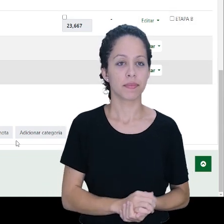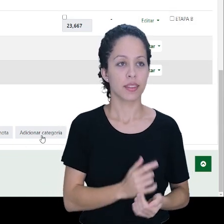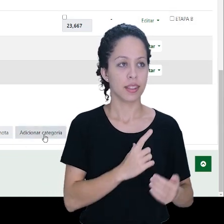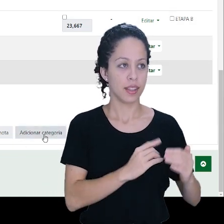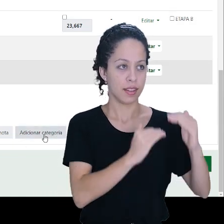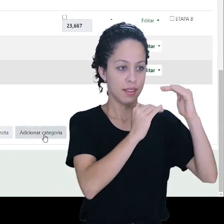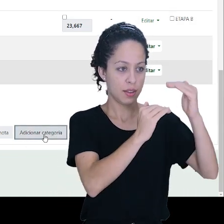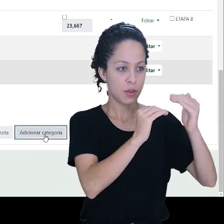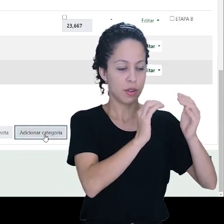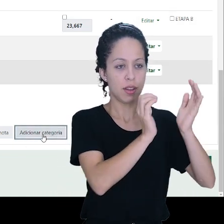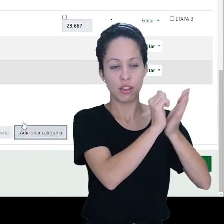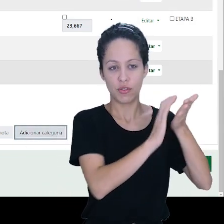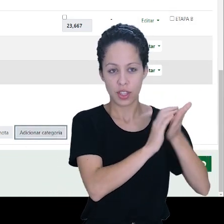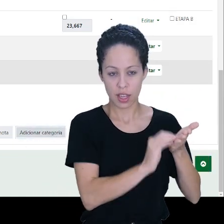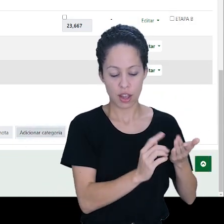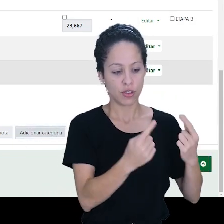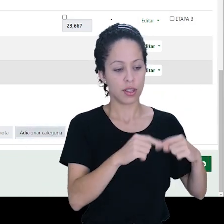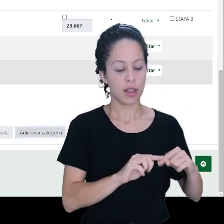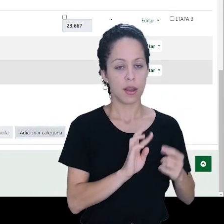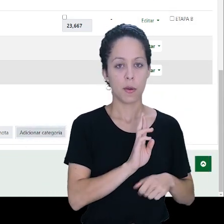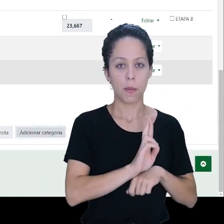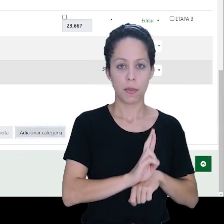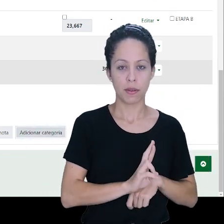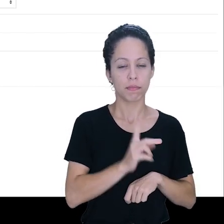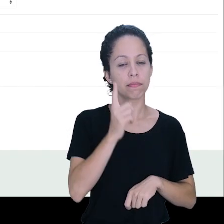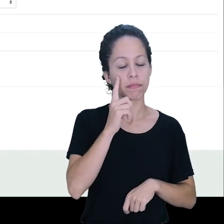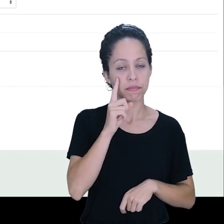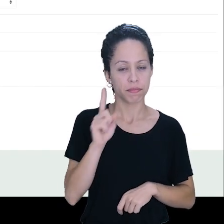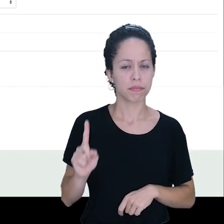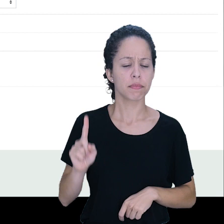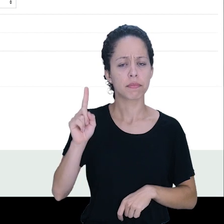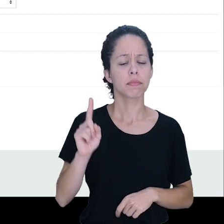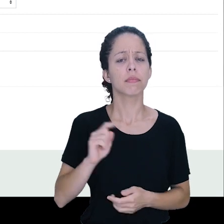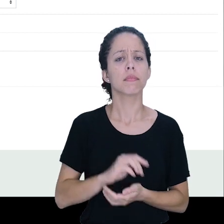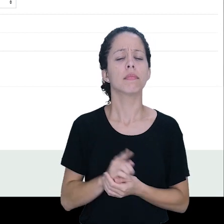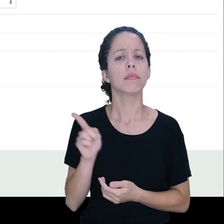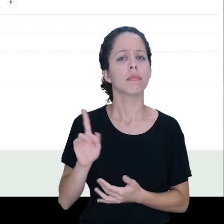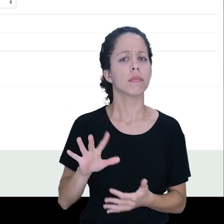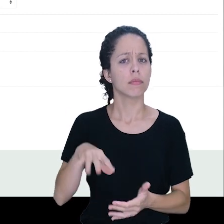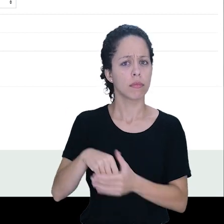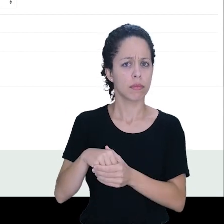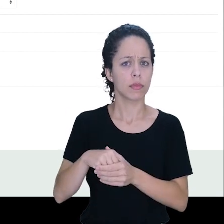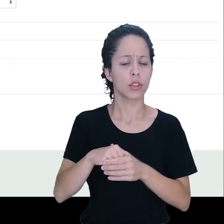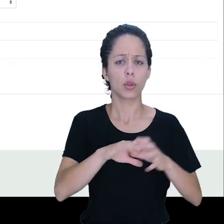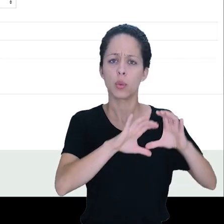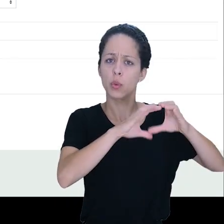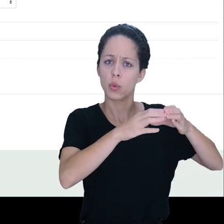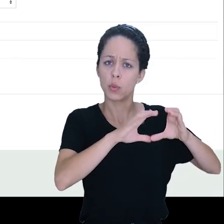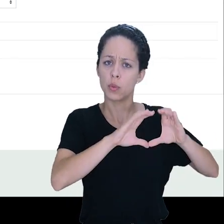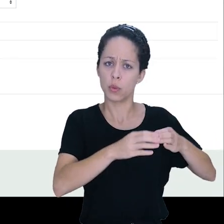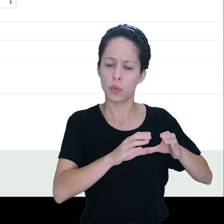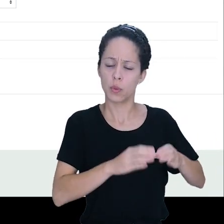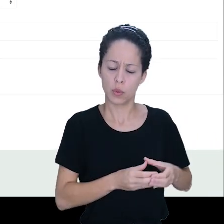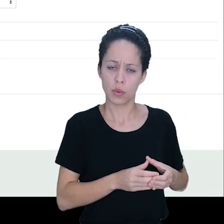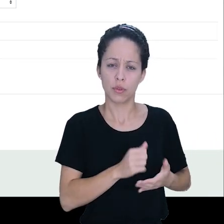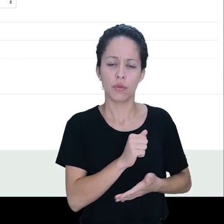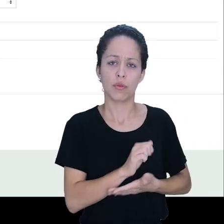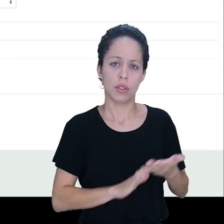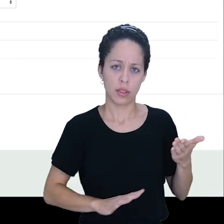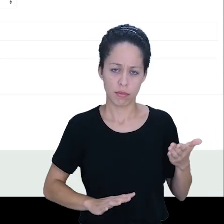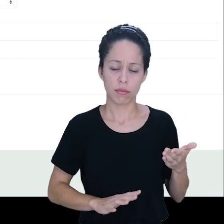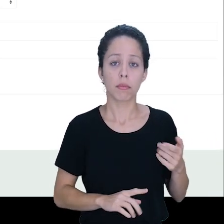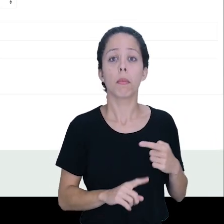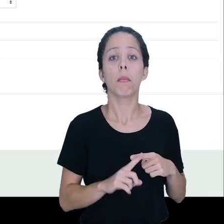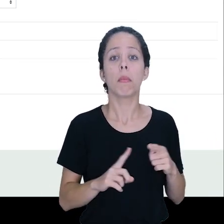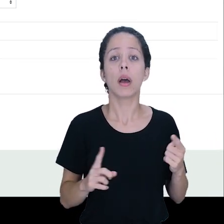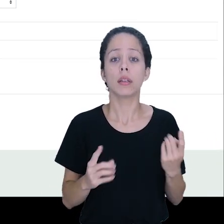colocar atividades b e a recuperação B aqui dentro você veja que nós estamos criando as categorias e